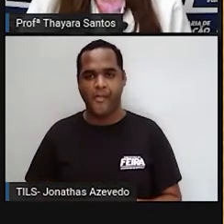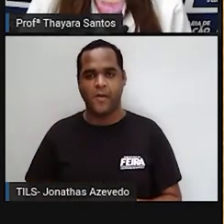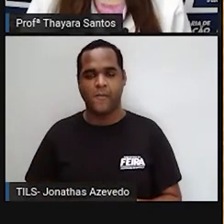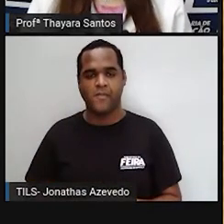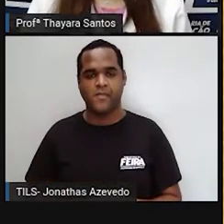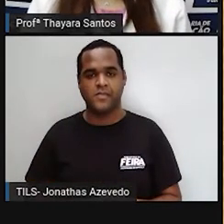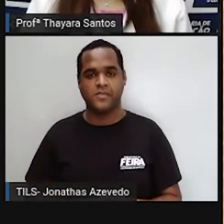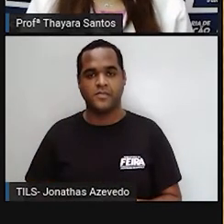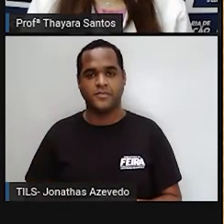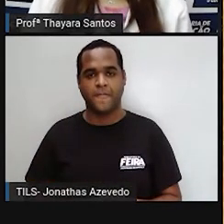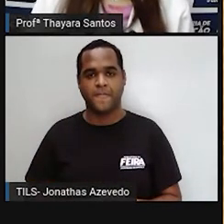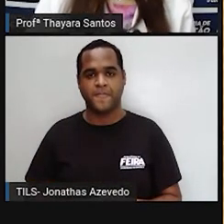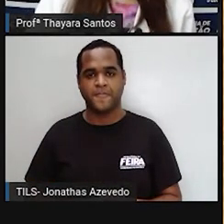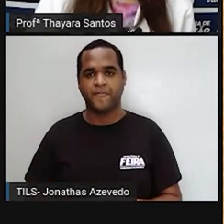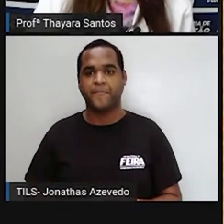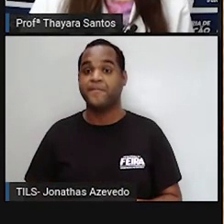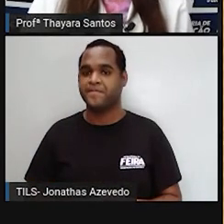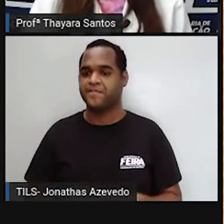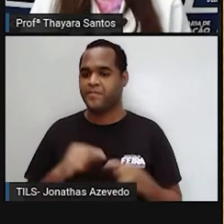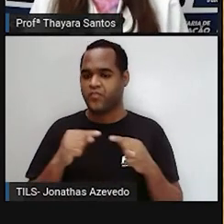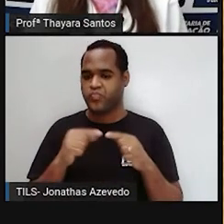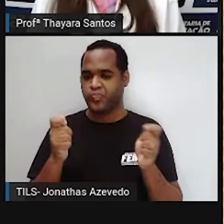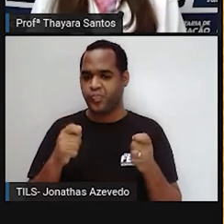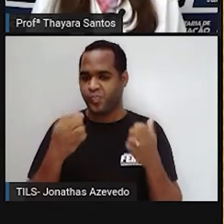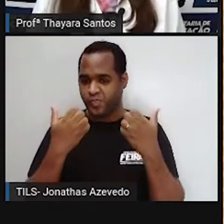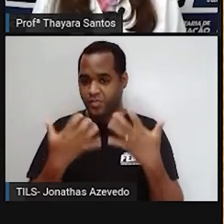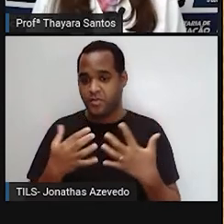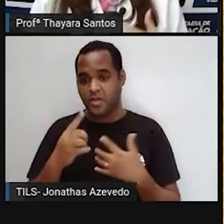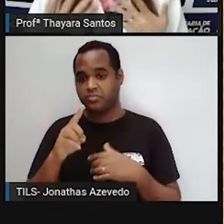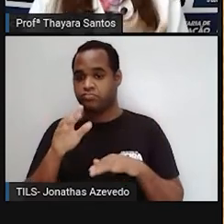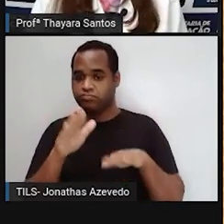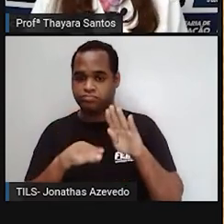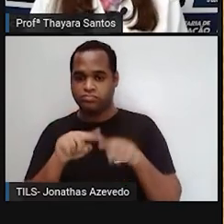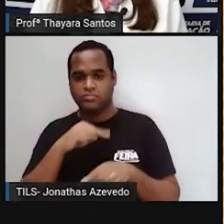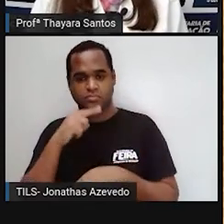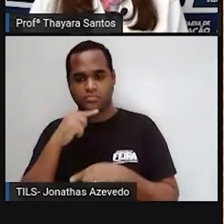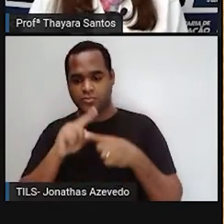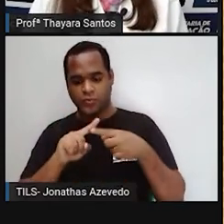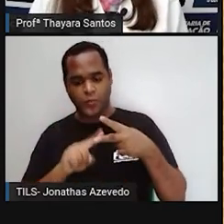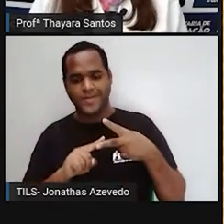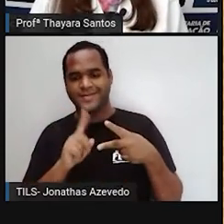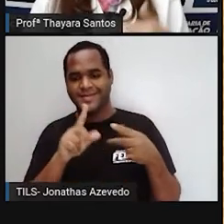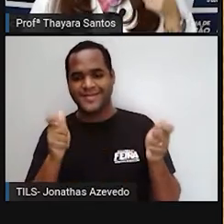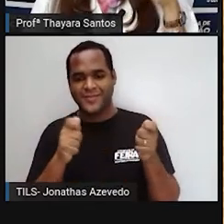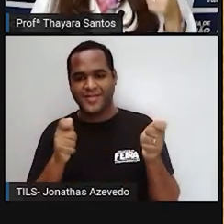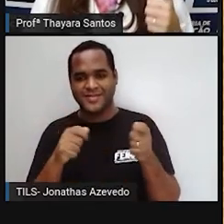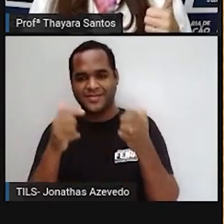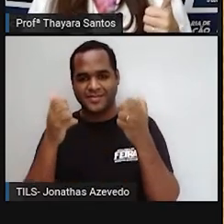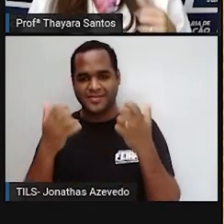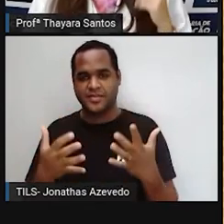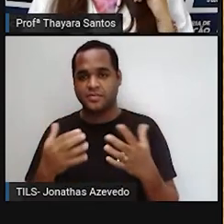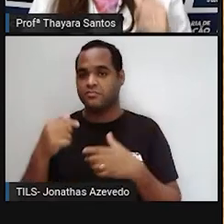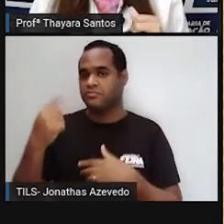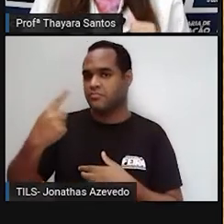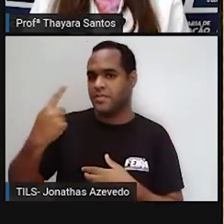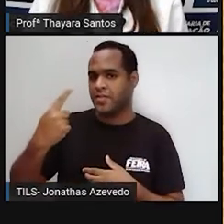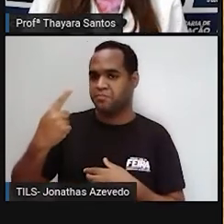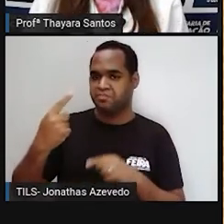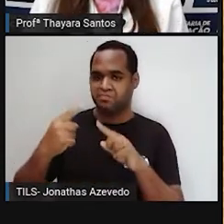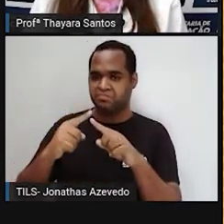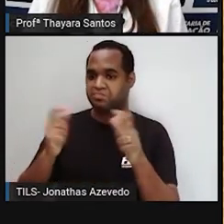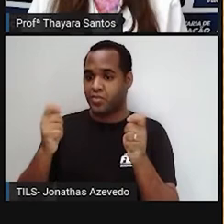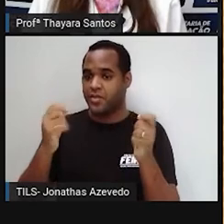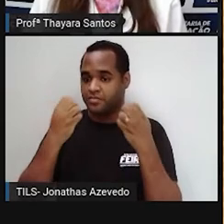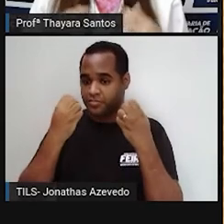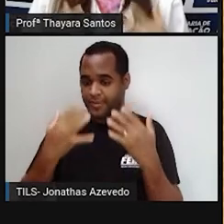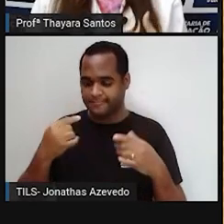Agora vamos falar sobre as vantagens e as desvantagens desses dois tipos de reprodução. Primeiro, falando sobre as